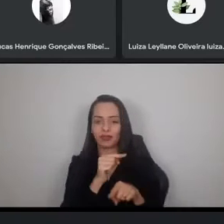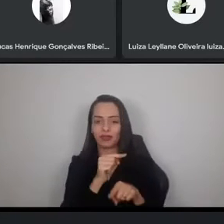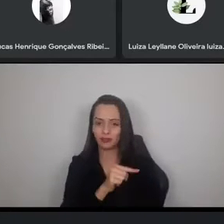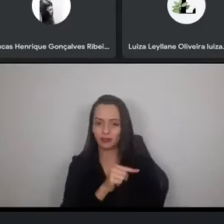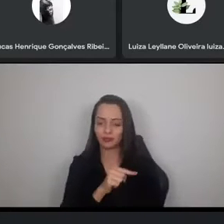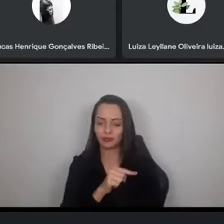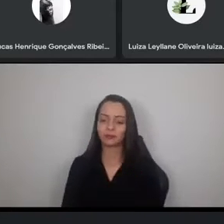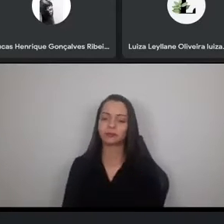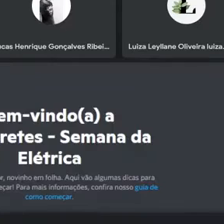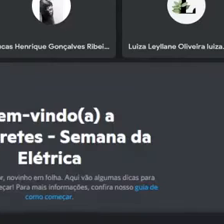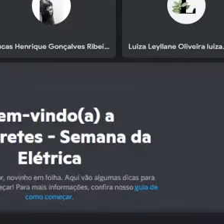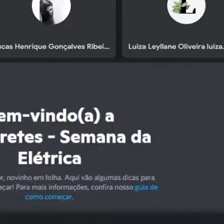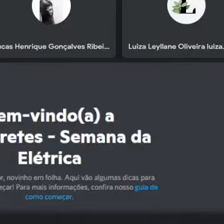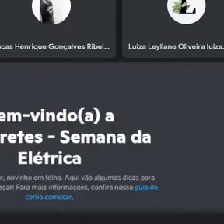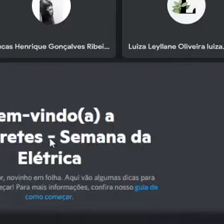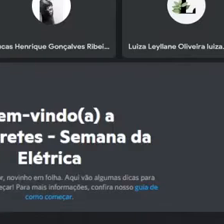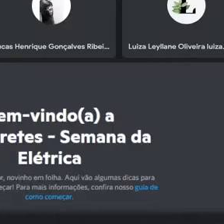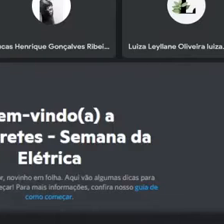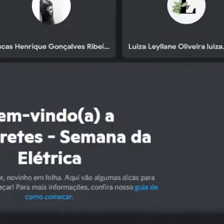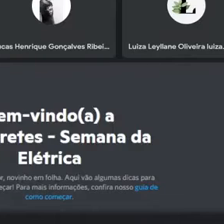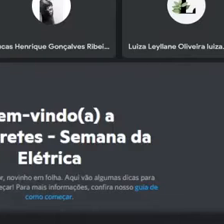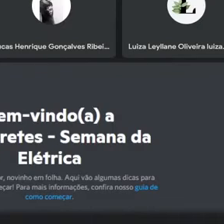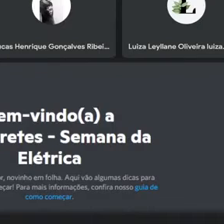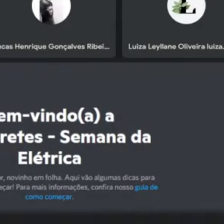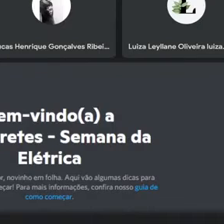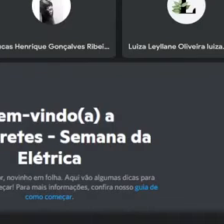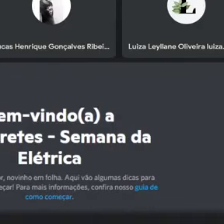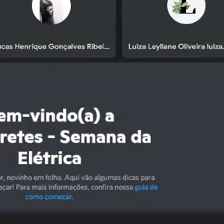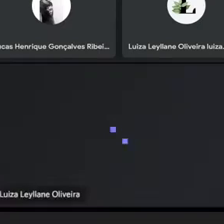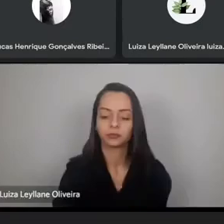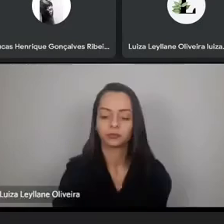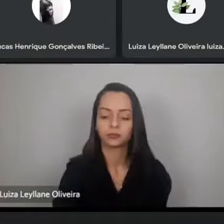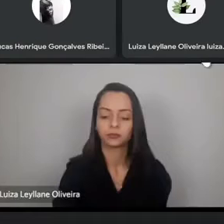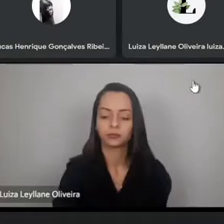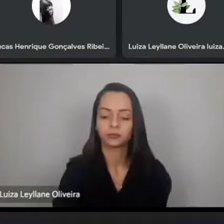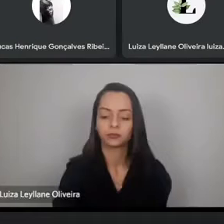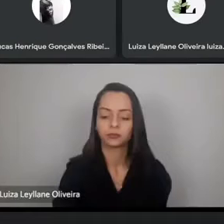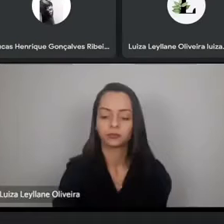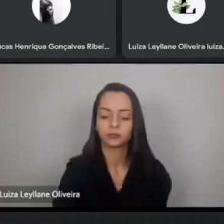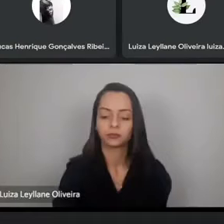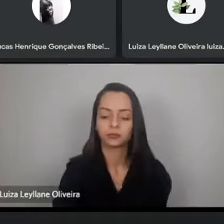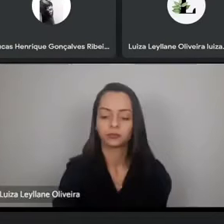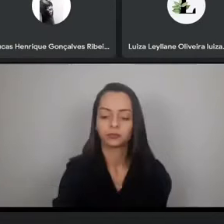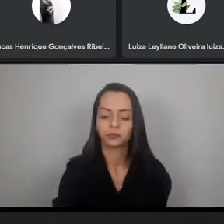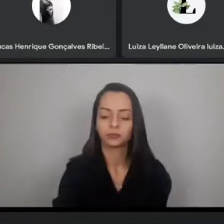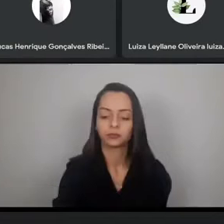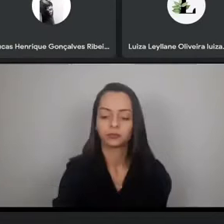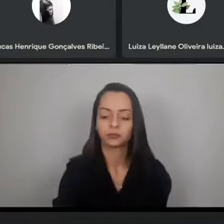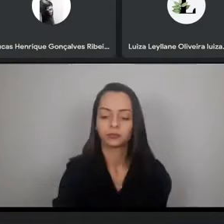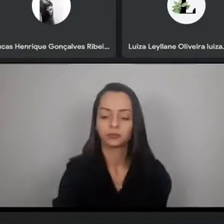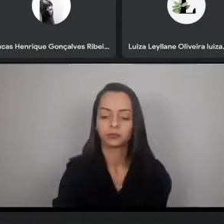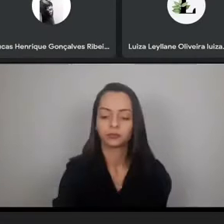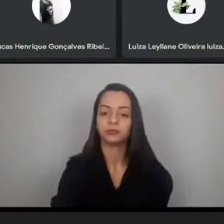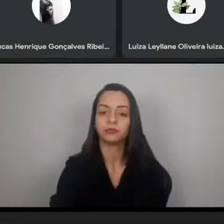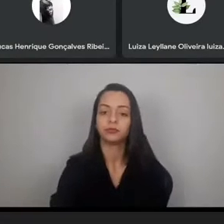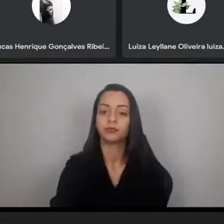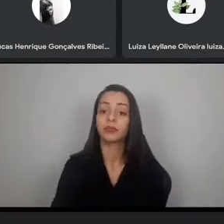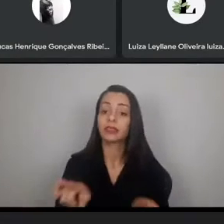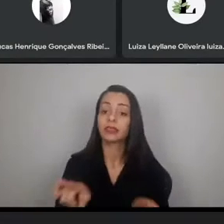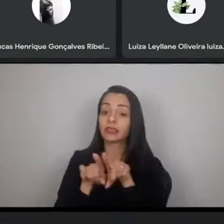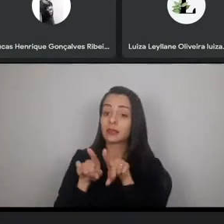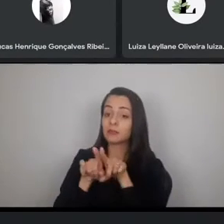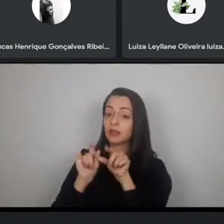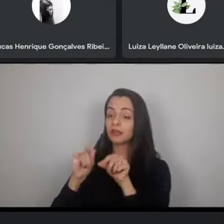Outra questão seriam as trocas das lâmpadas. Durante a troca de lâmpada, lógico, devemos desligar o